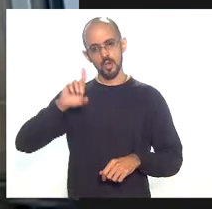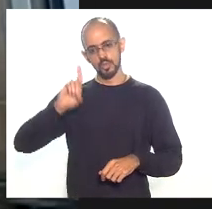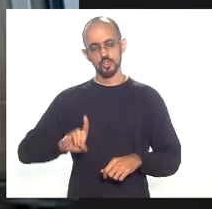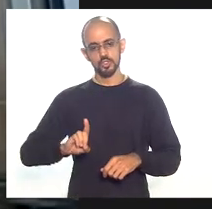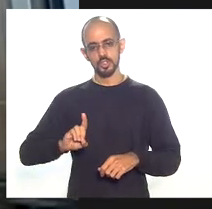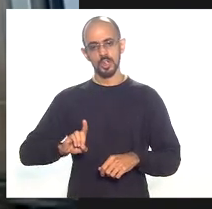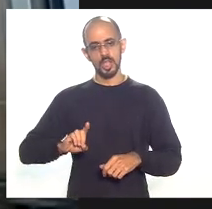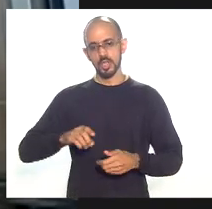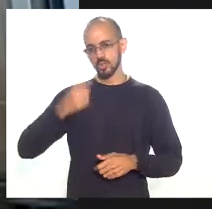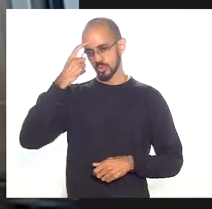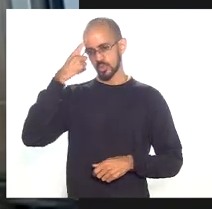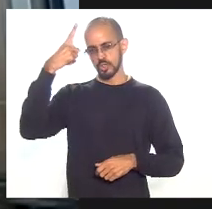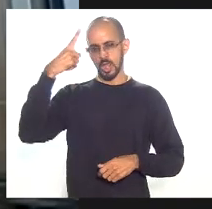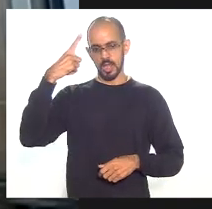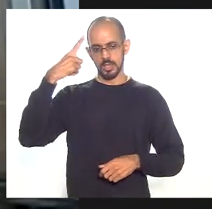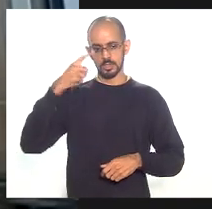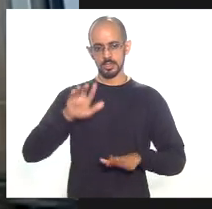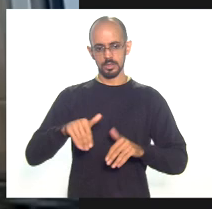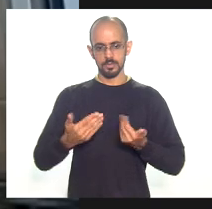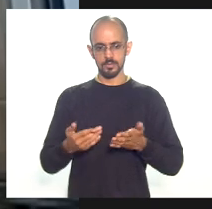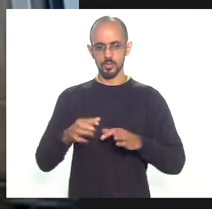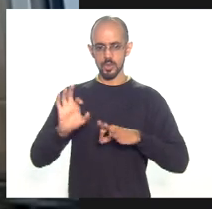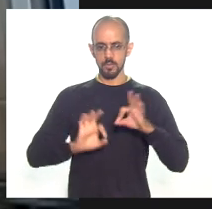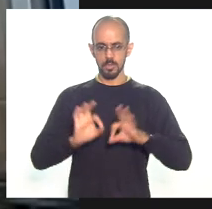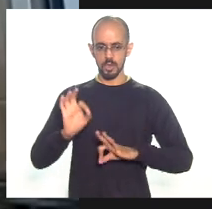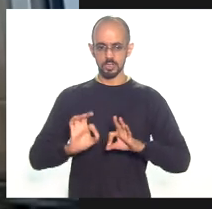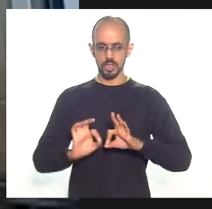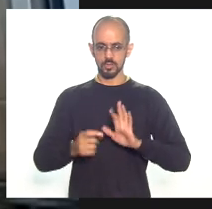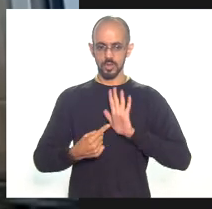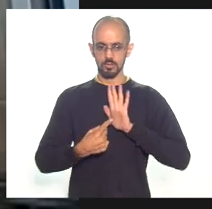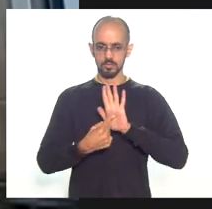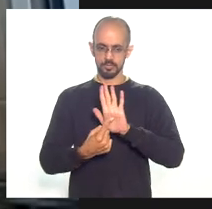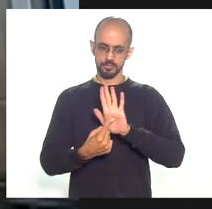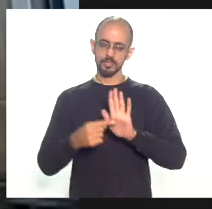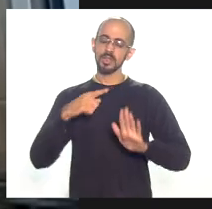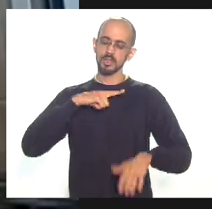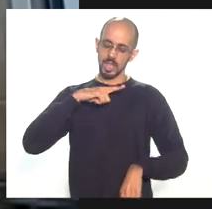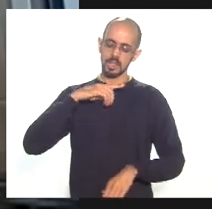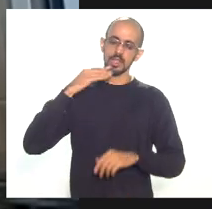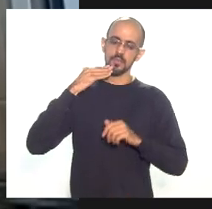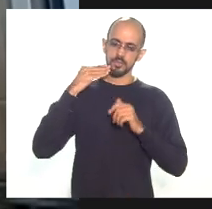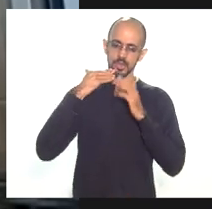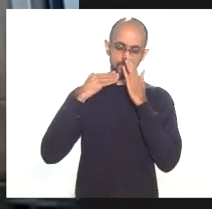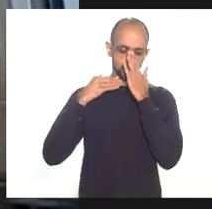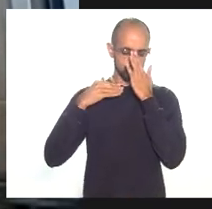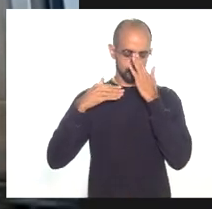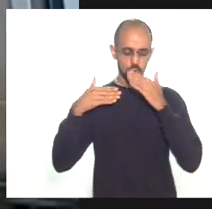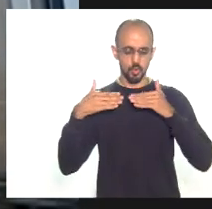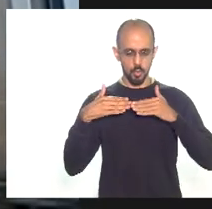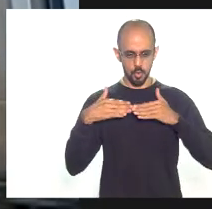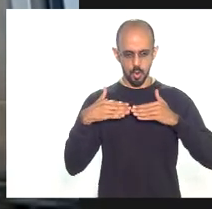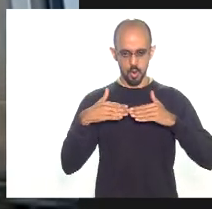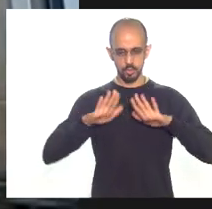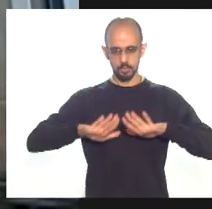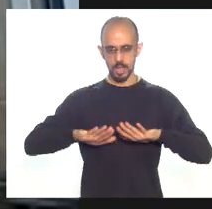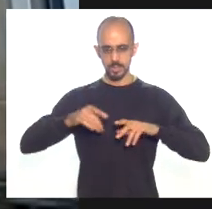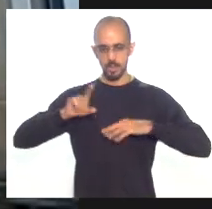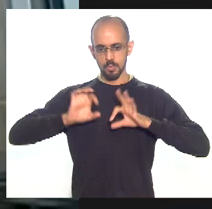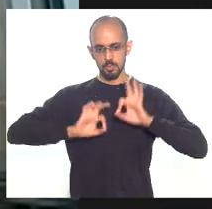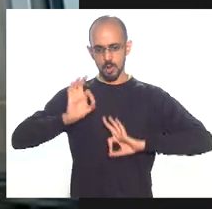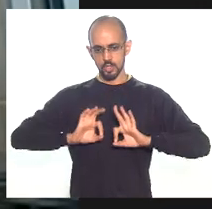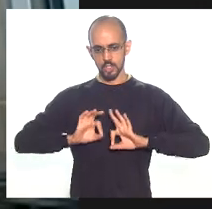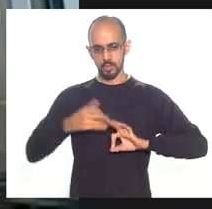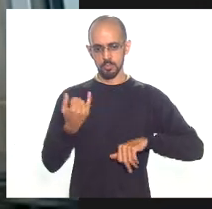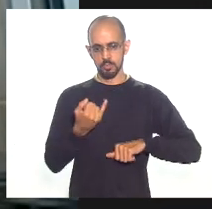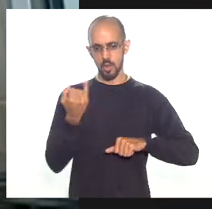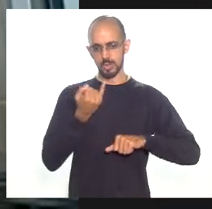então acho que esse projeto que foi apresentado tem algumas imperfeições concordo que tem mas é um projeto importante que vai